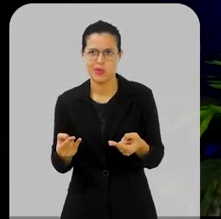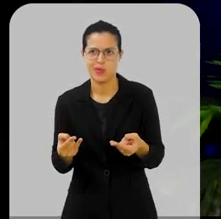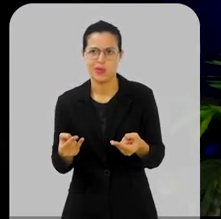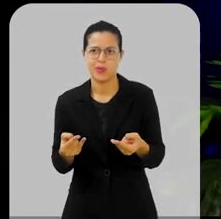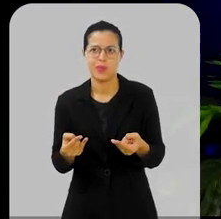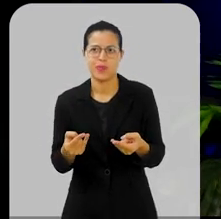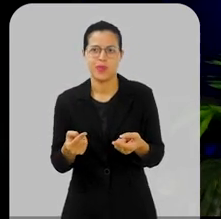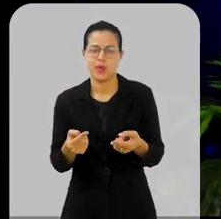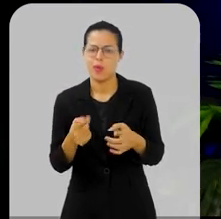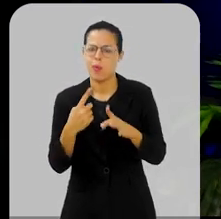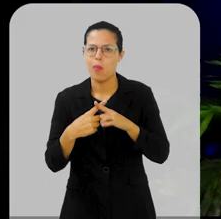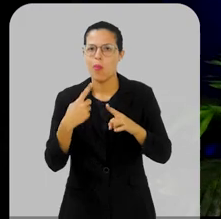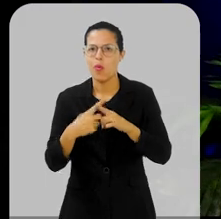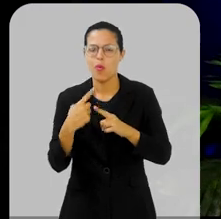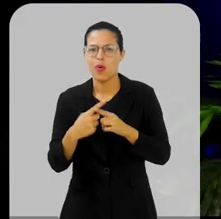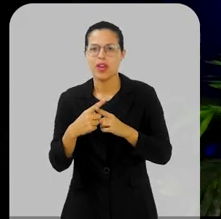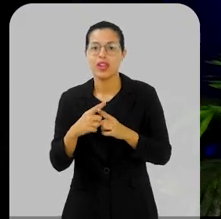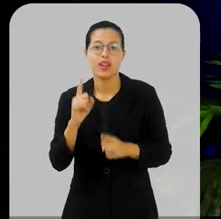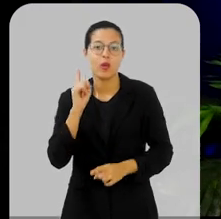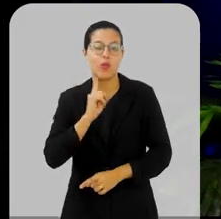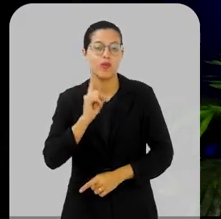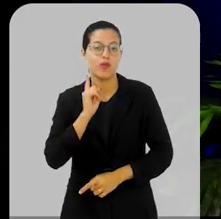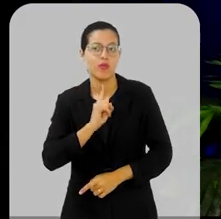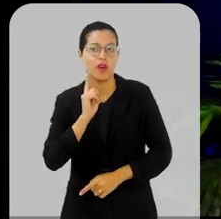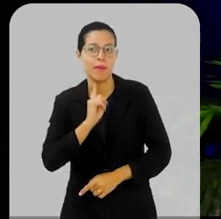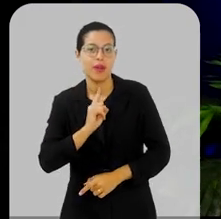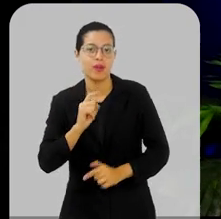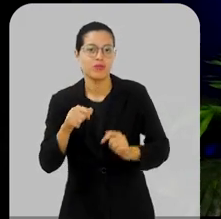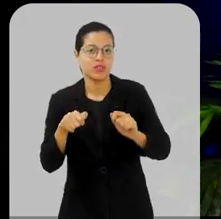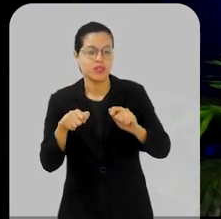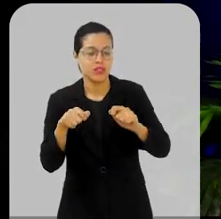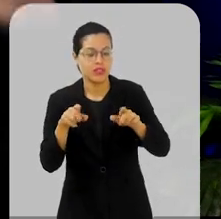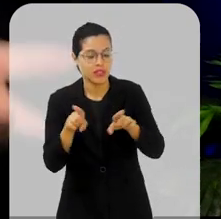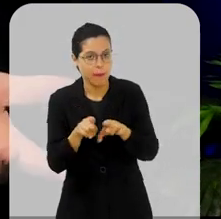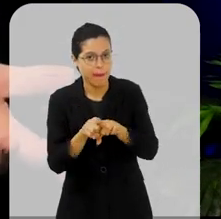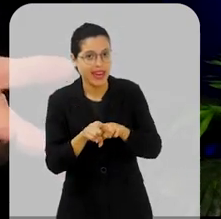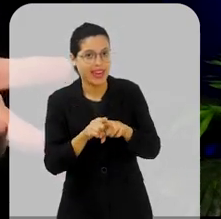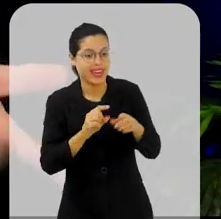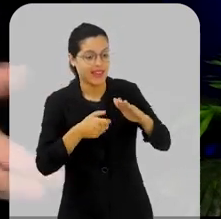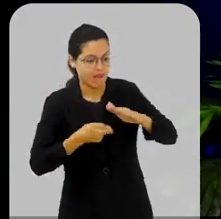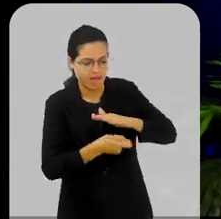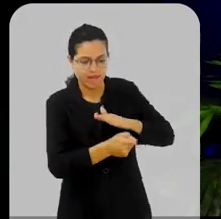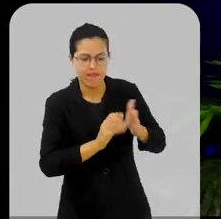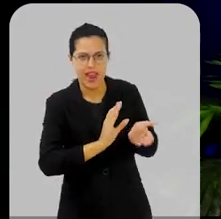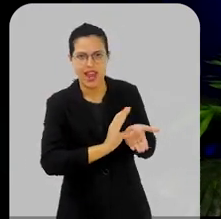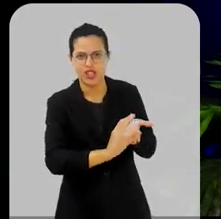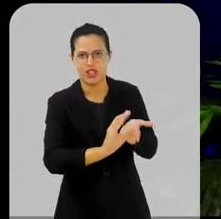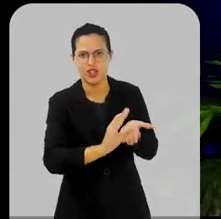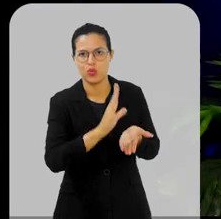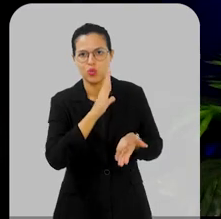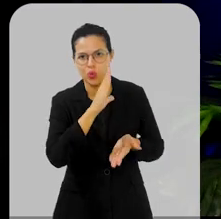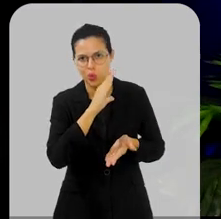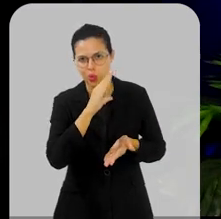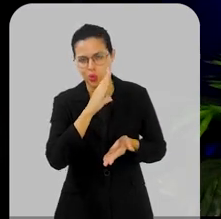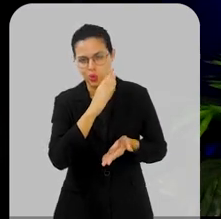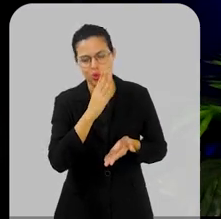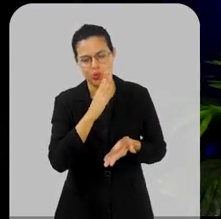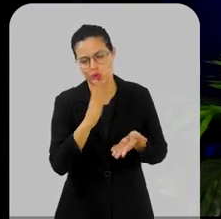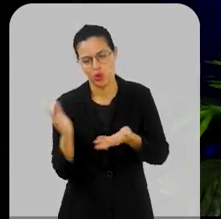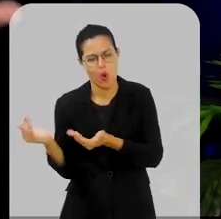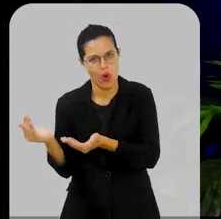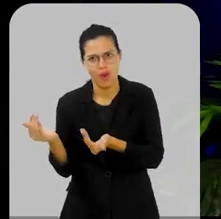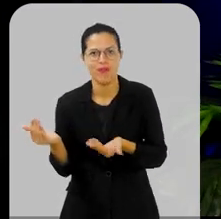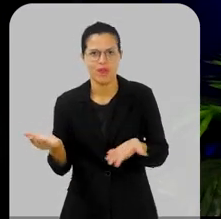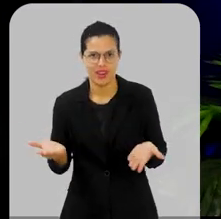Né? Por que o Flamengo aposta tanto nas suas bases? Veja agora a própria transação que o